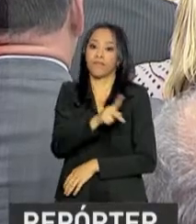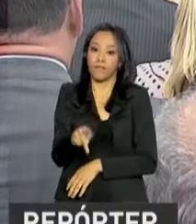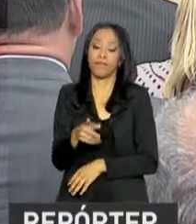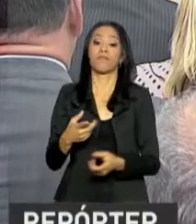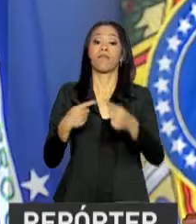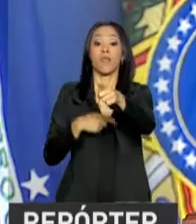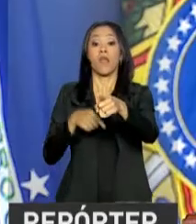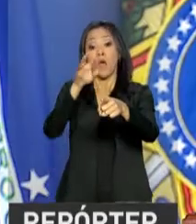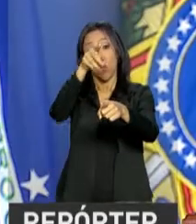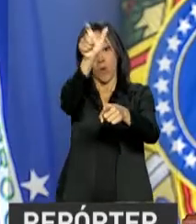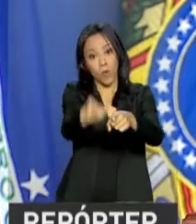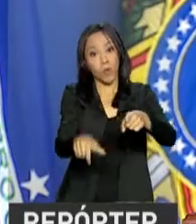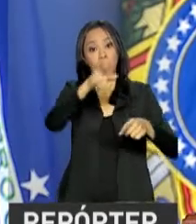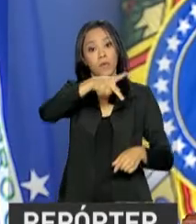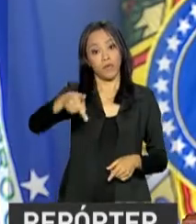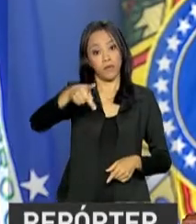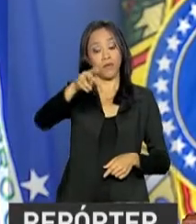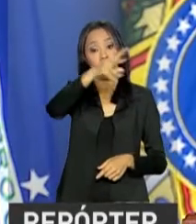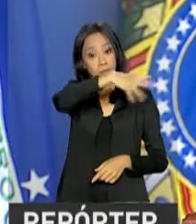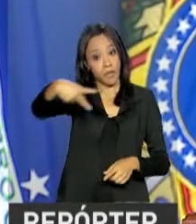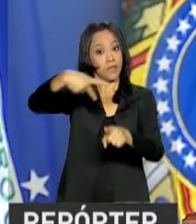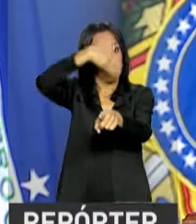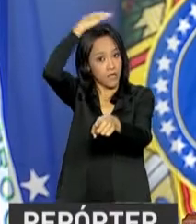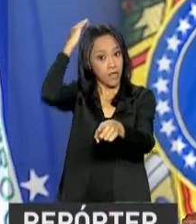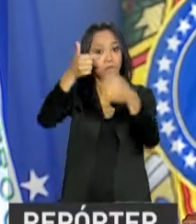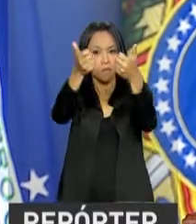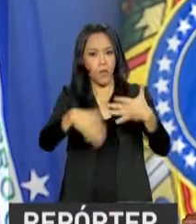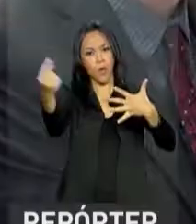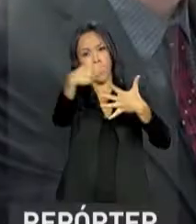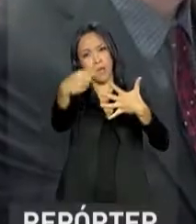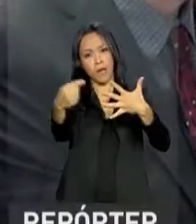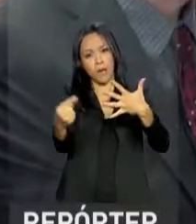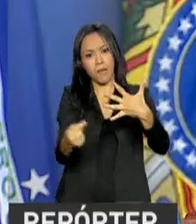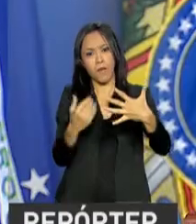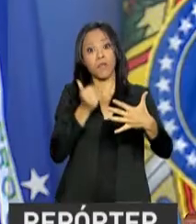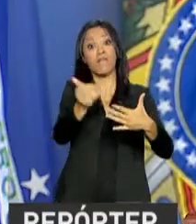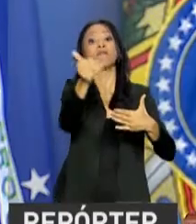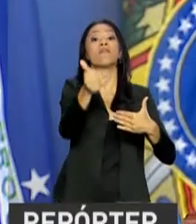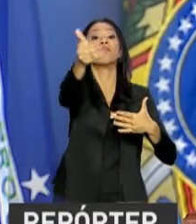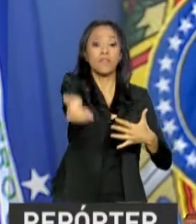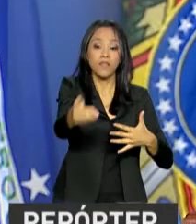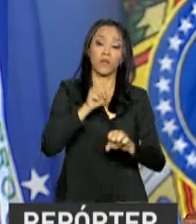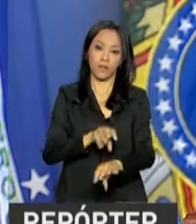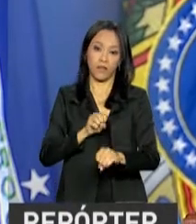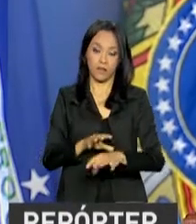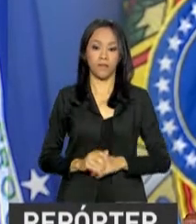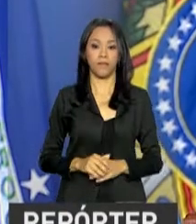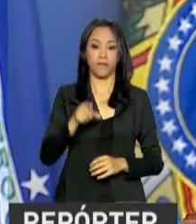da república michel temer destacou os principais avanços na educação nos últimos dois anos a chamada base